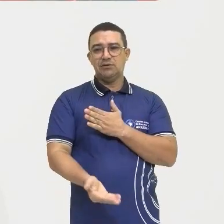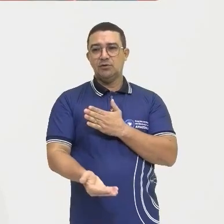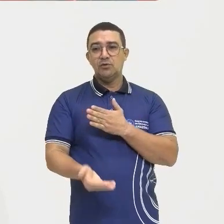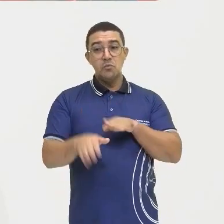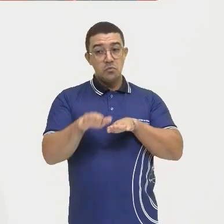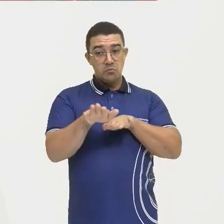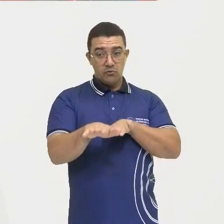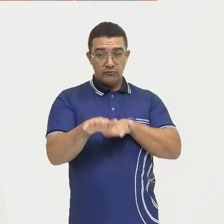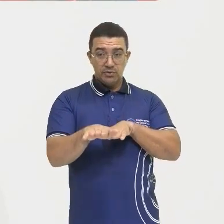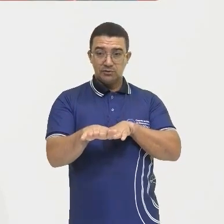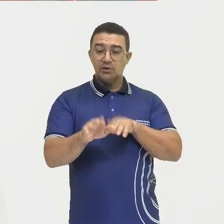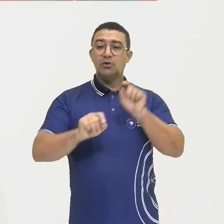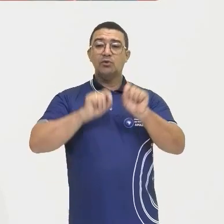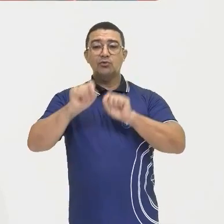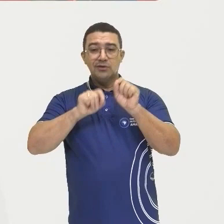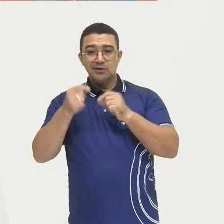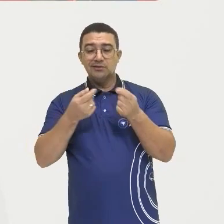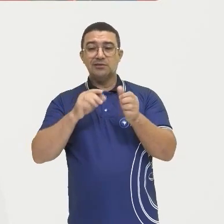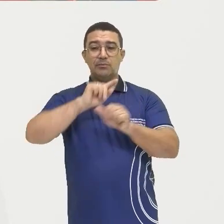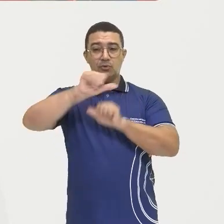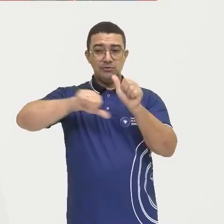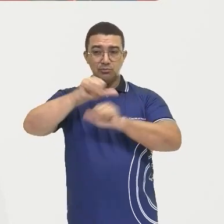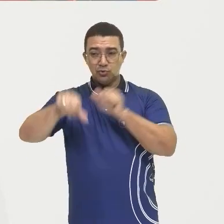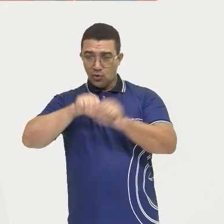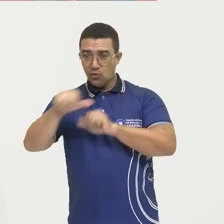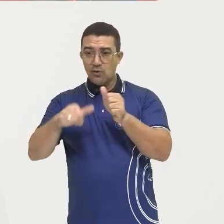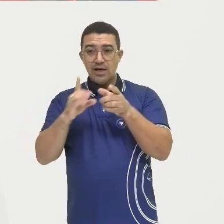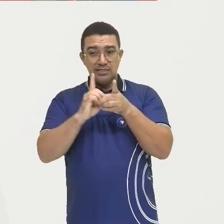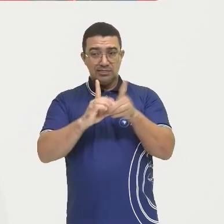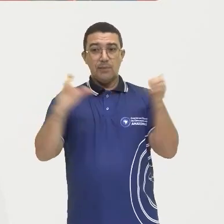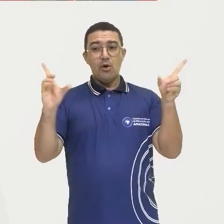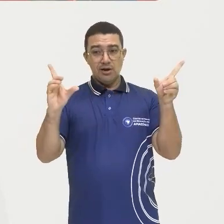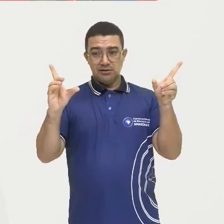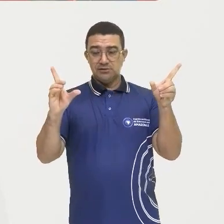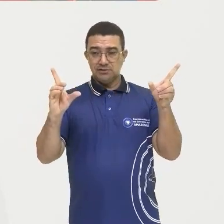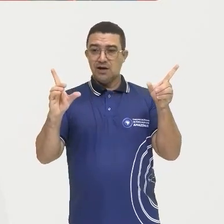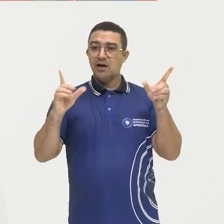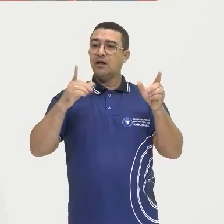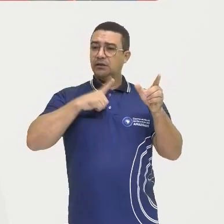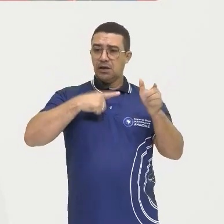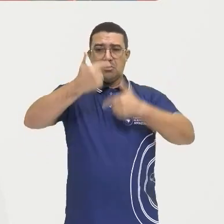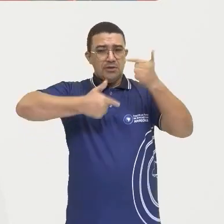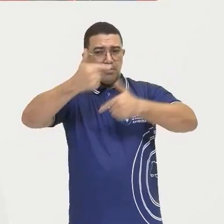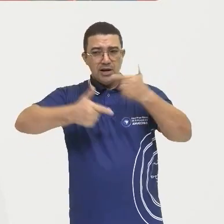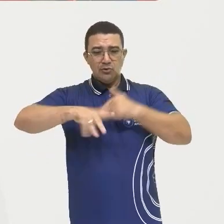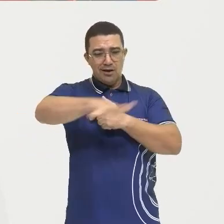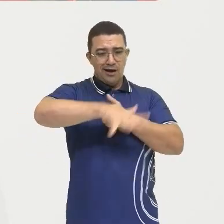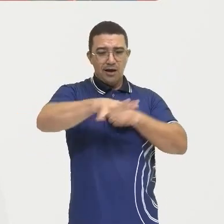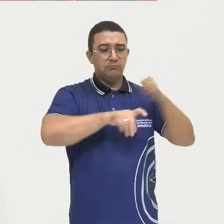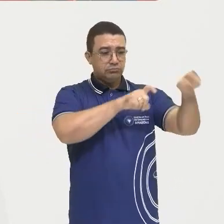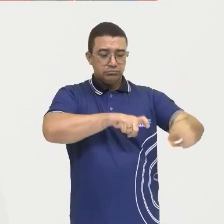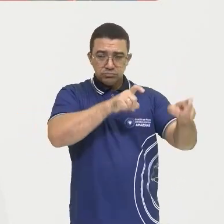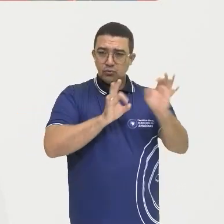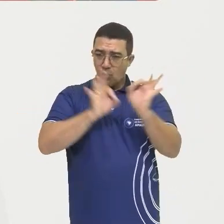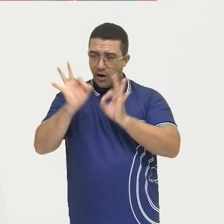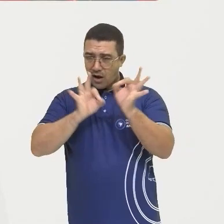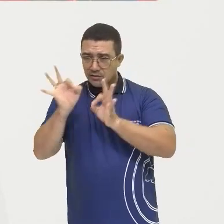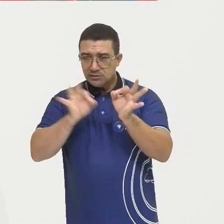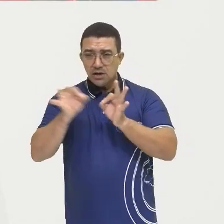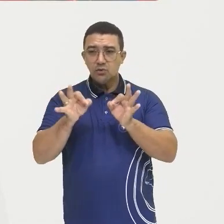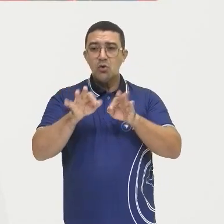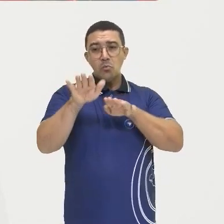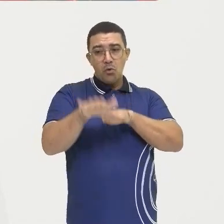a redemocratização do nosso país, a gente tem os trabalhadores rurais novamente se organizando para lutar pelos